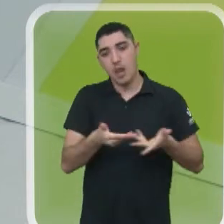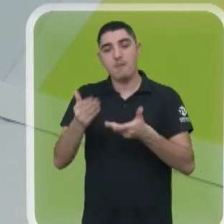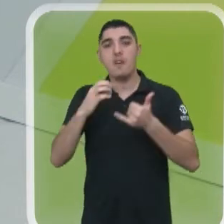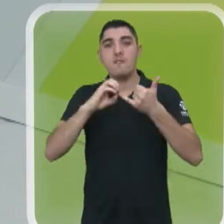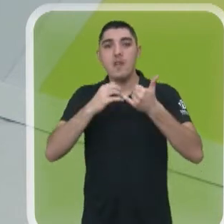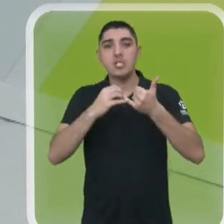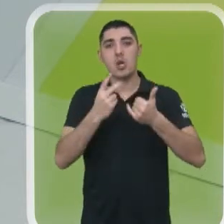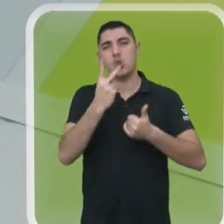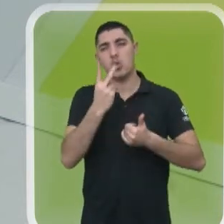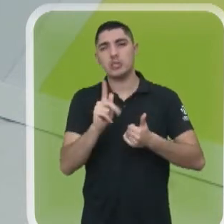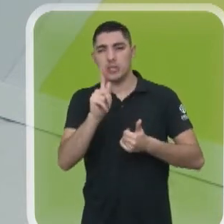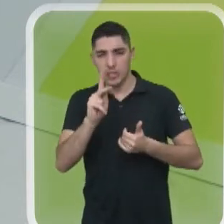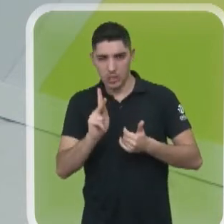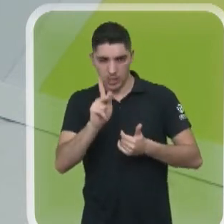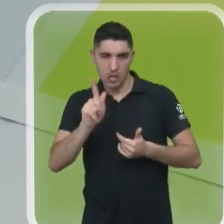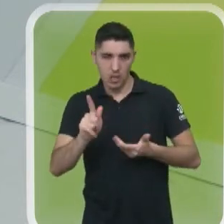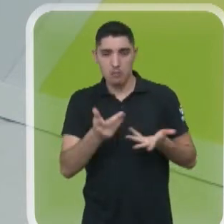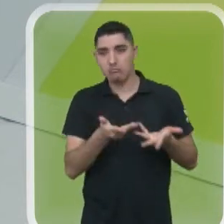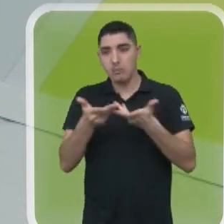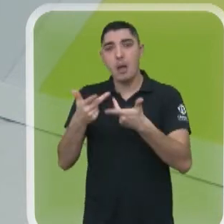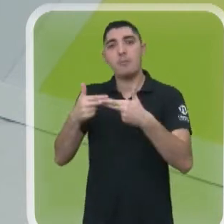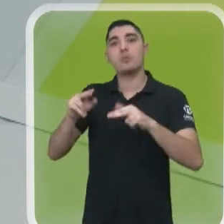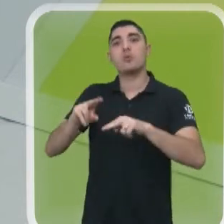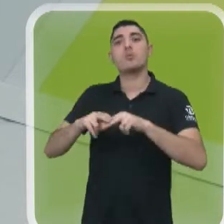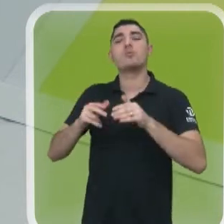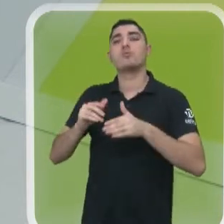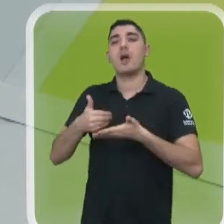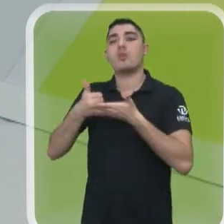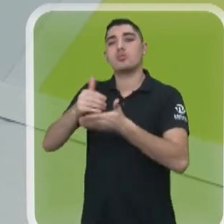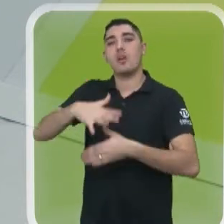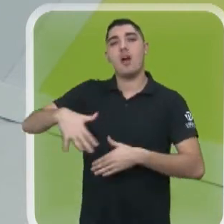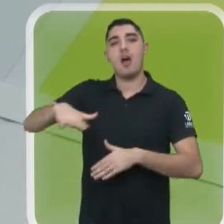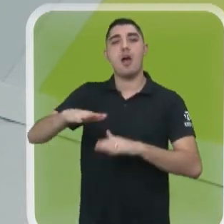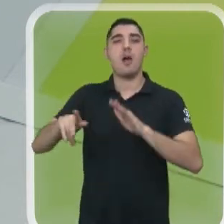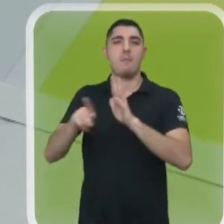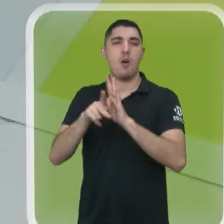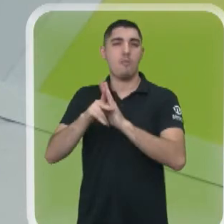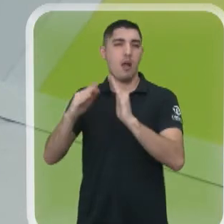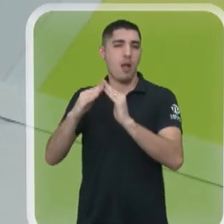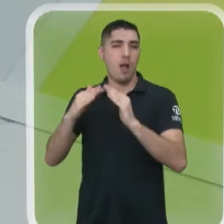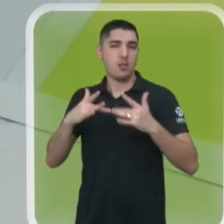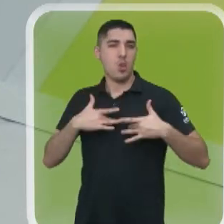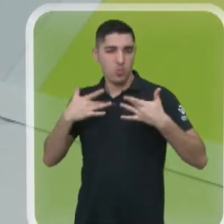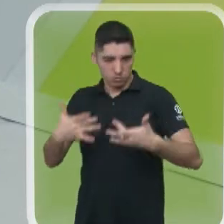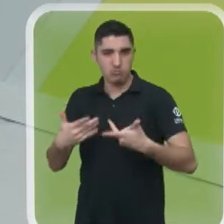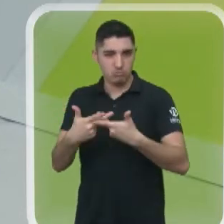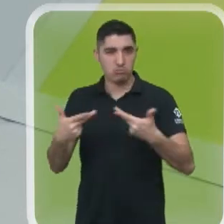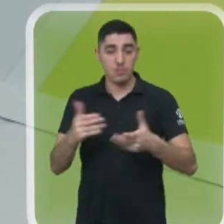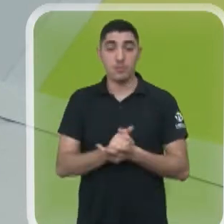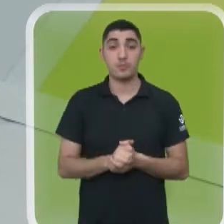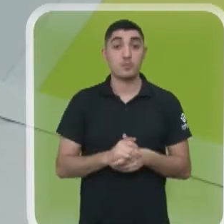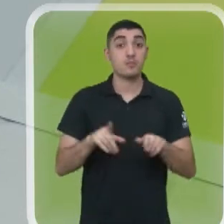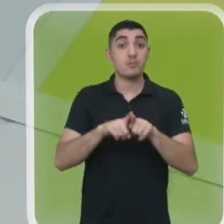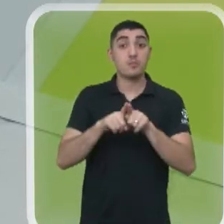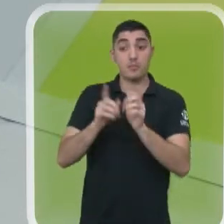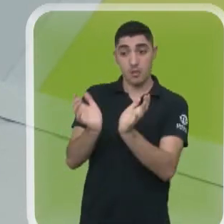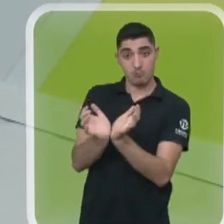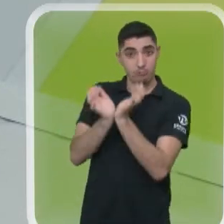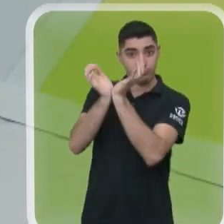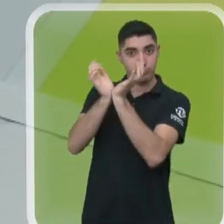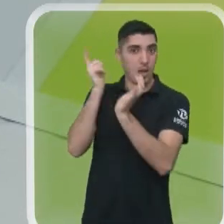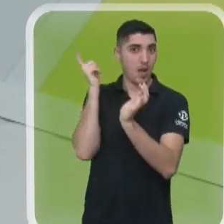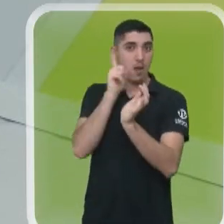e comunidades carentes cadastradas No Fundo Social de solidariedade receberão troféus os cinco primeiros colocados